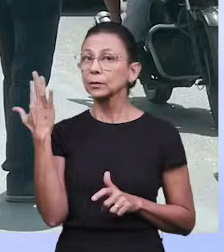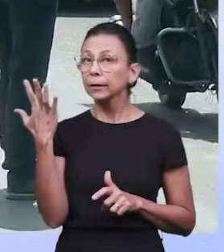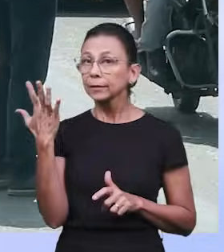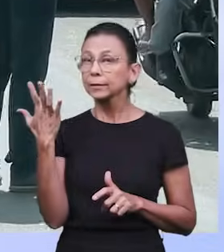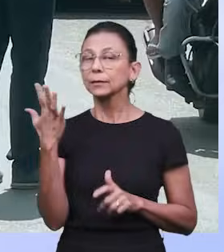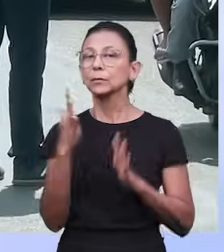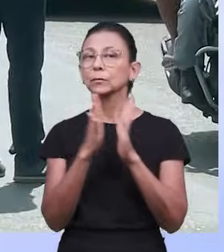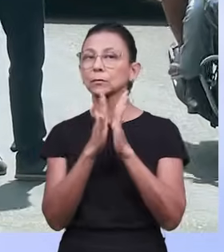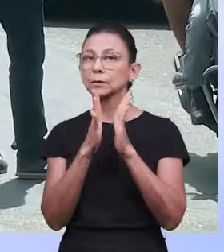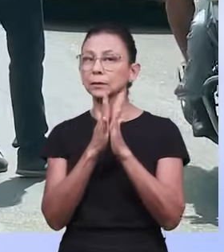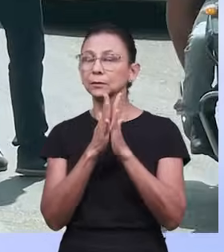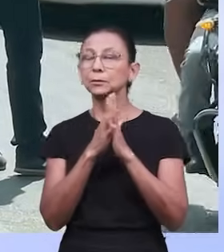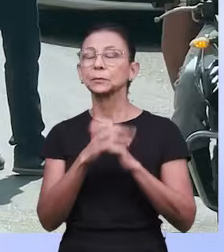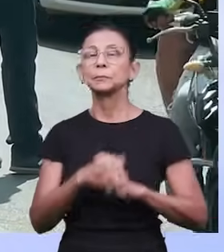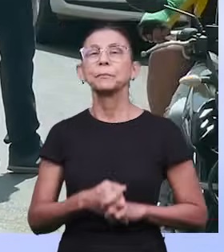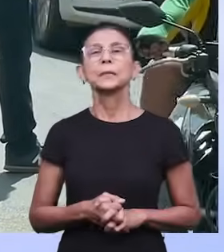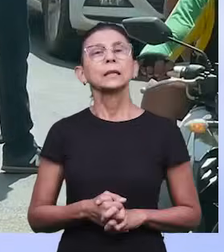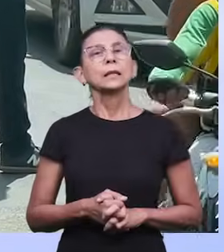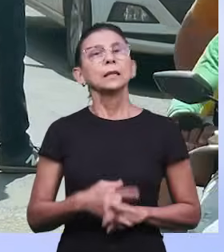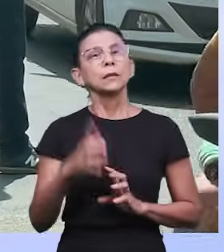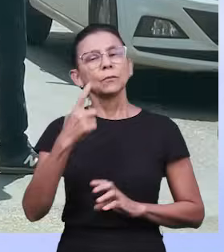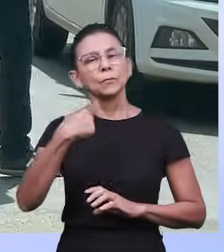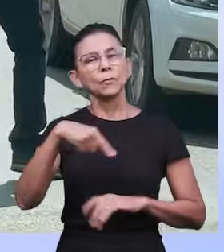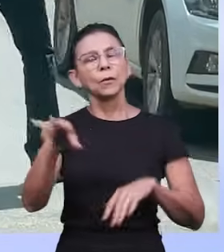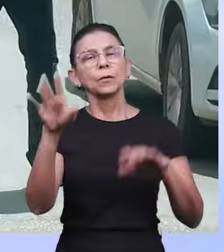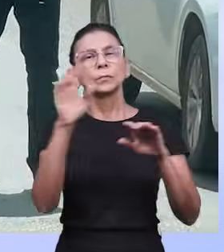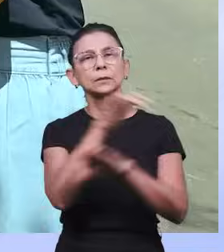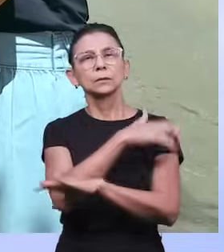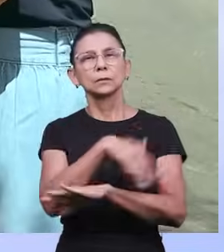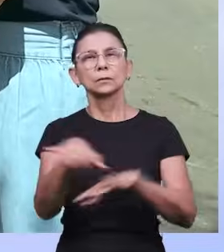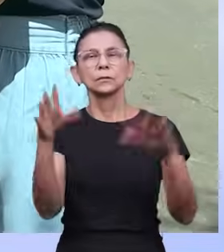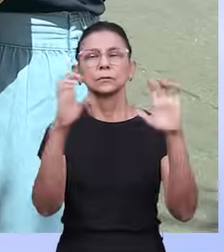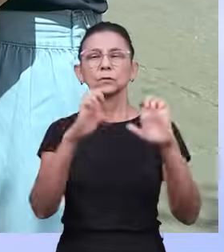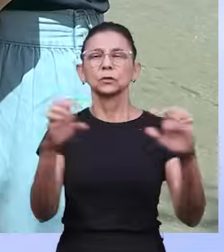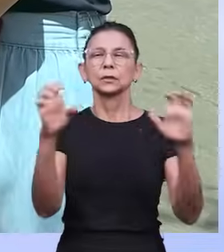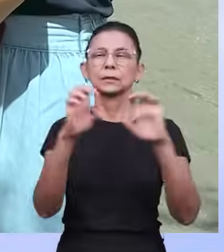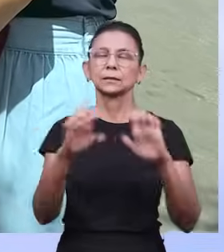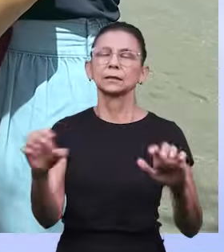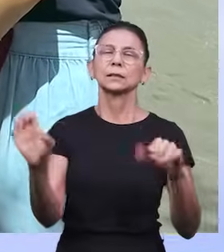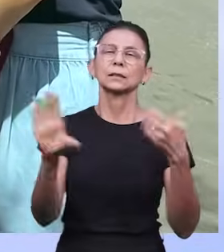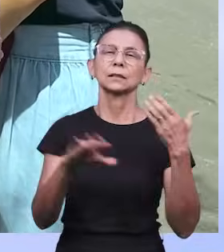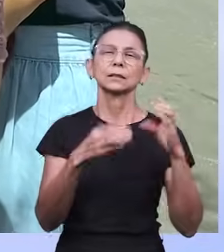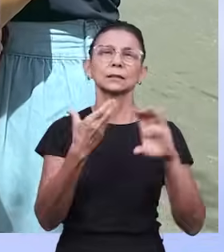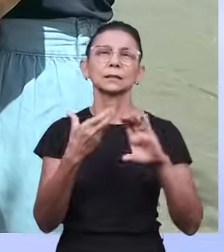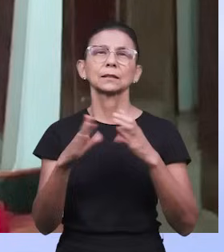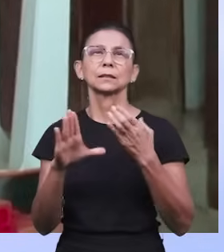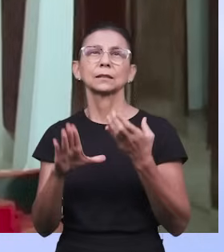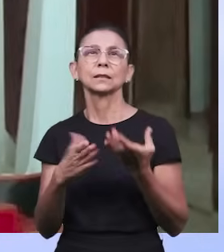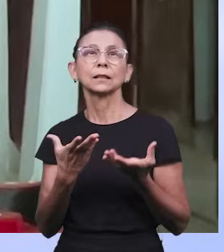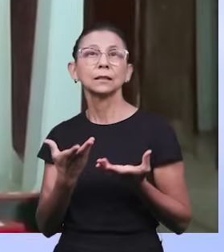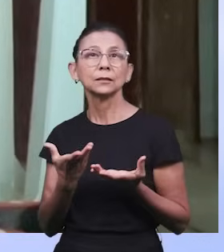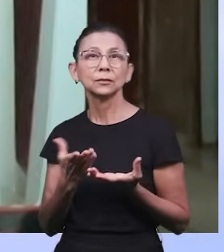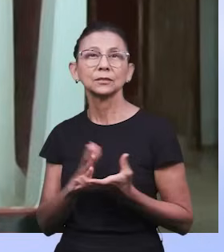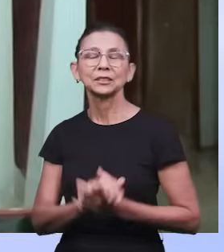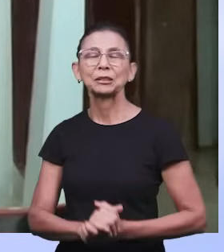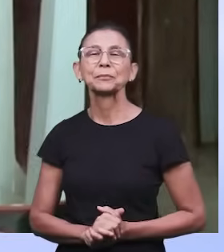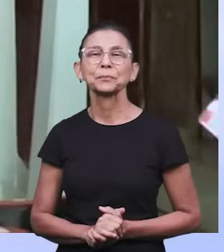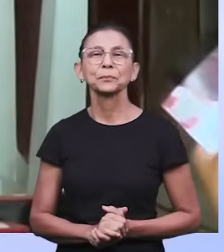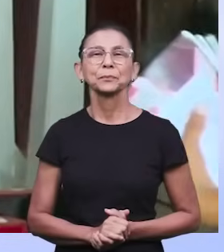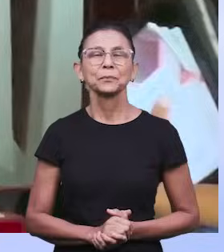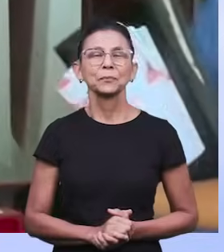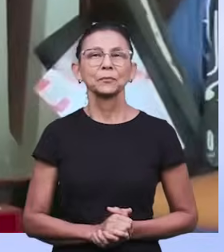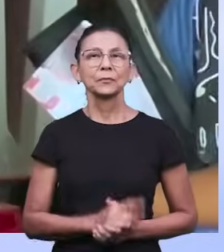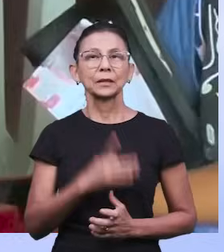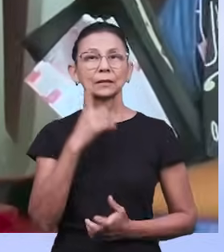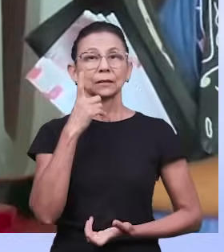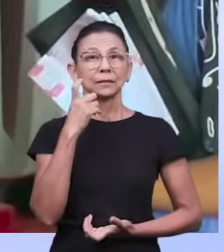E depois fizemos convite, fizemos as cantatas na rua ali, evangelizando. E algo especial foi